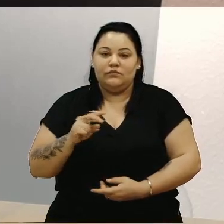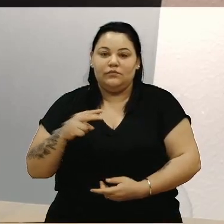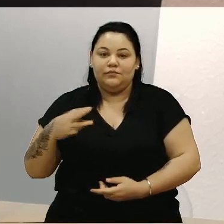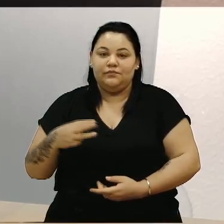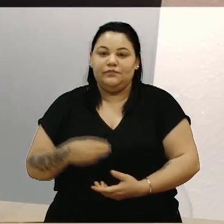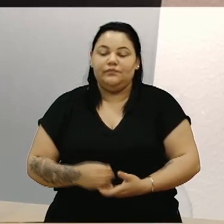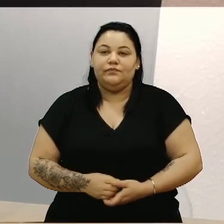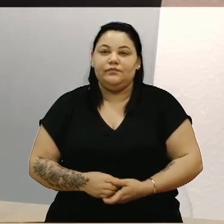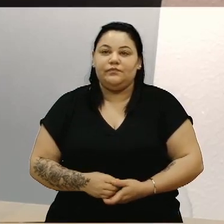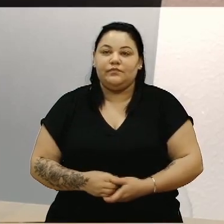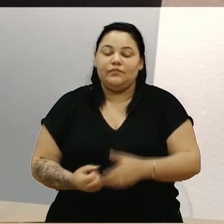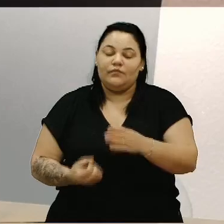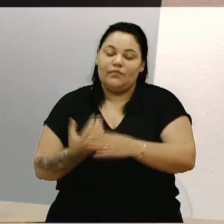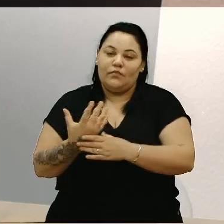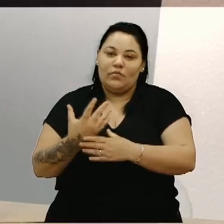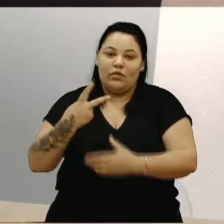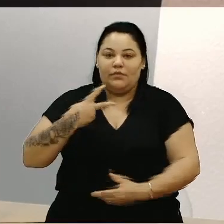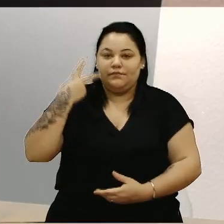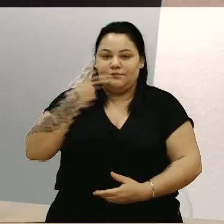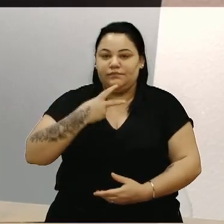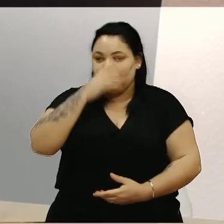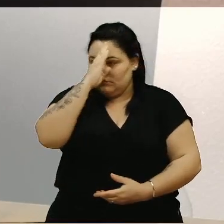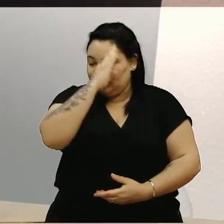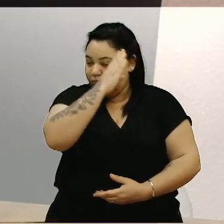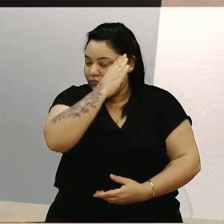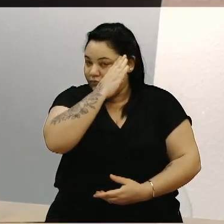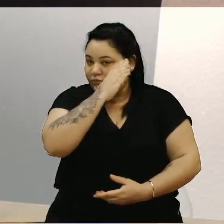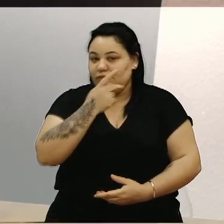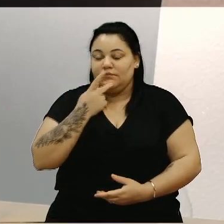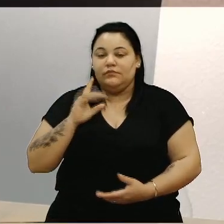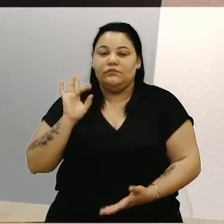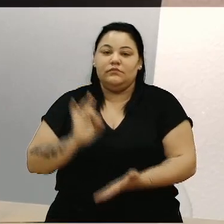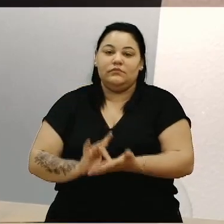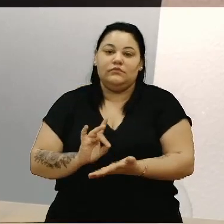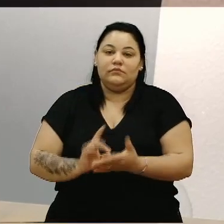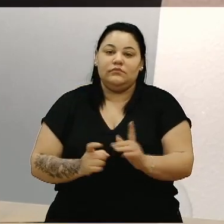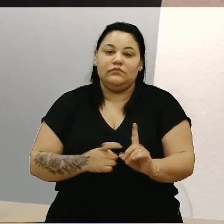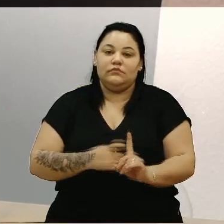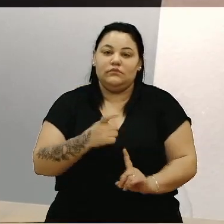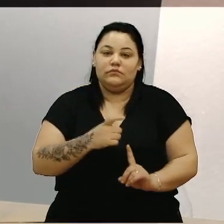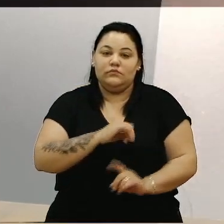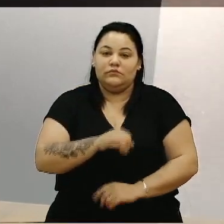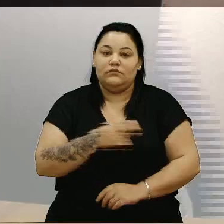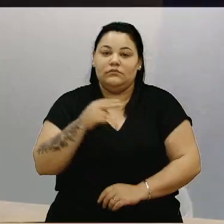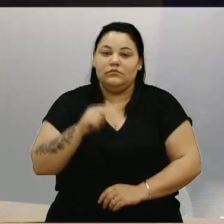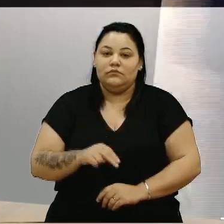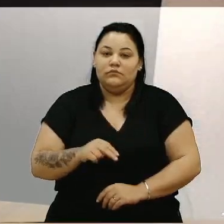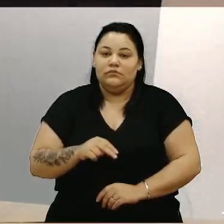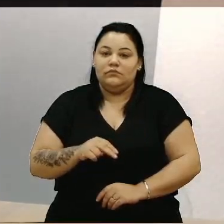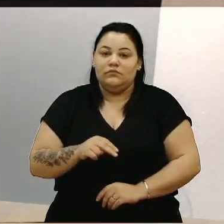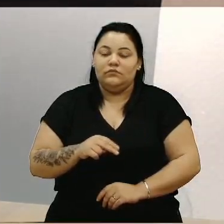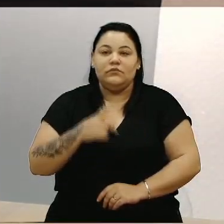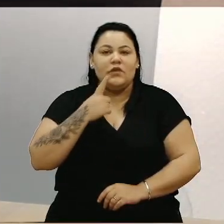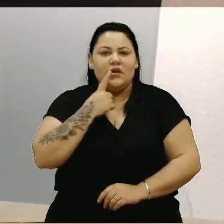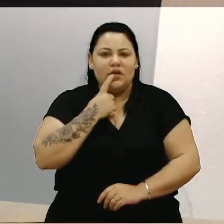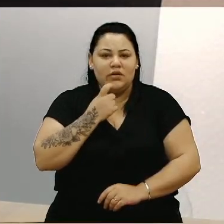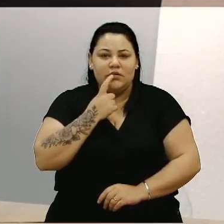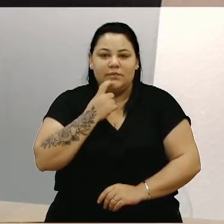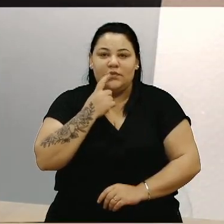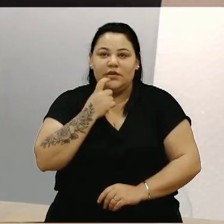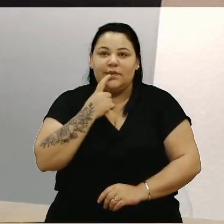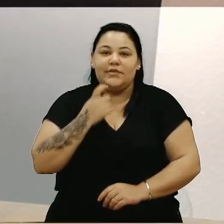189/2023, de autoria do vereador Adriano Bressan, que institui o mês Junho Vermelho, dedicado